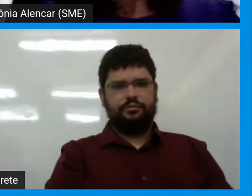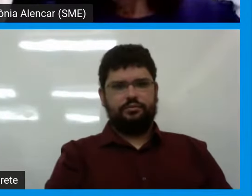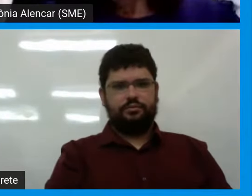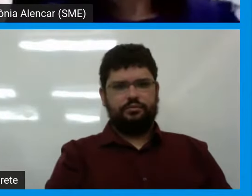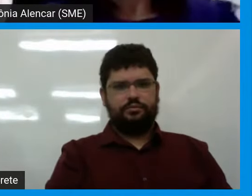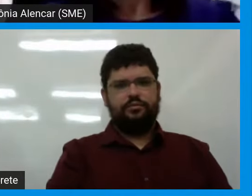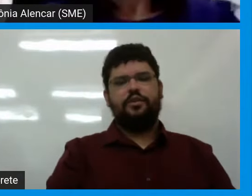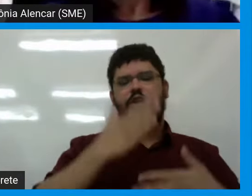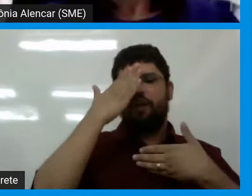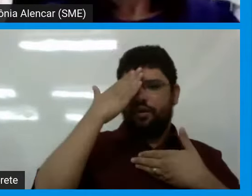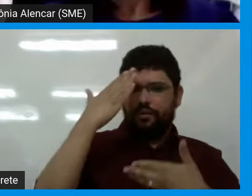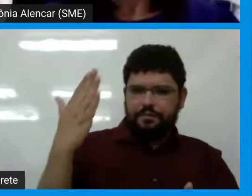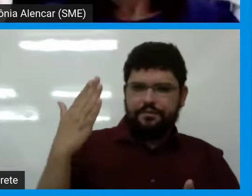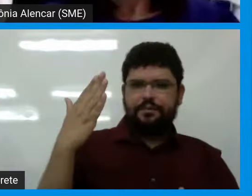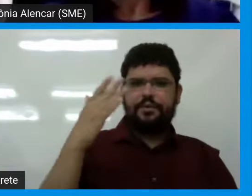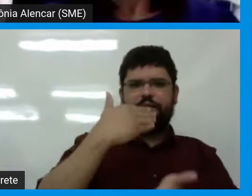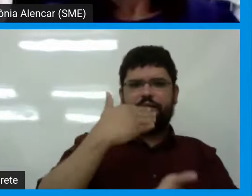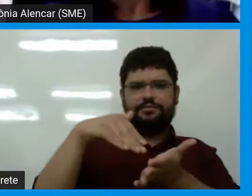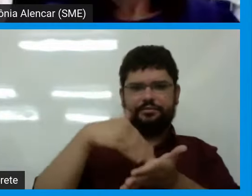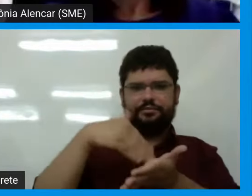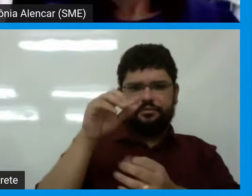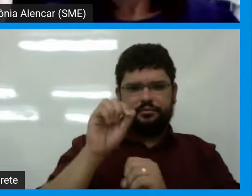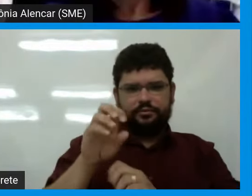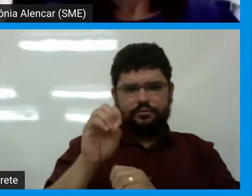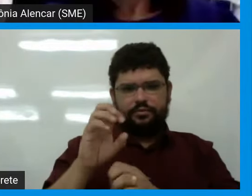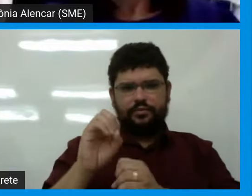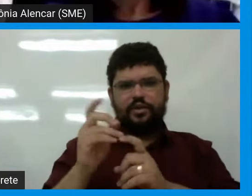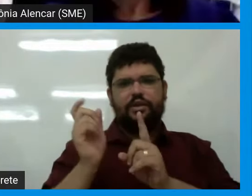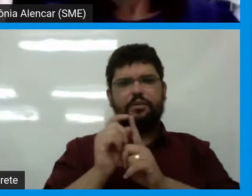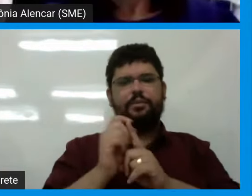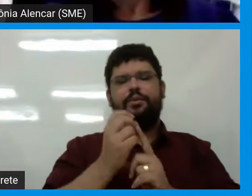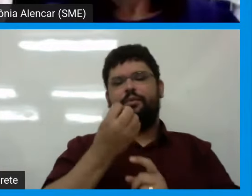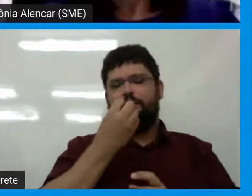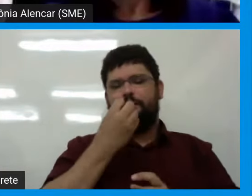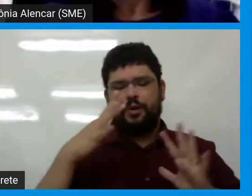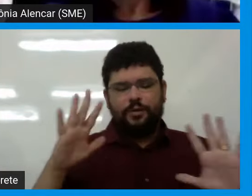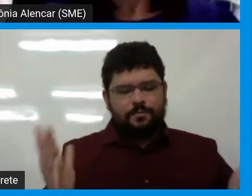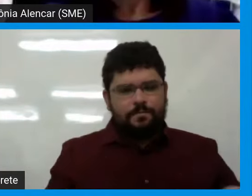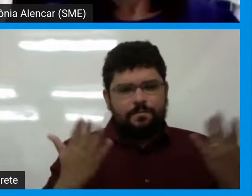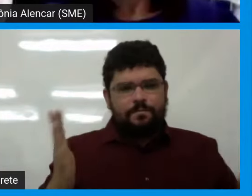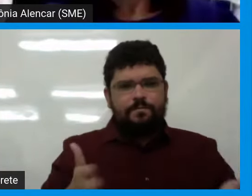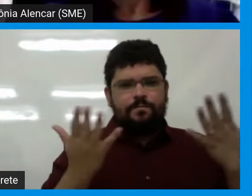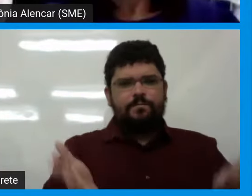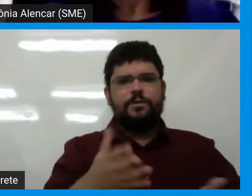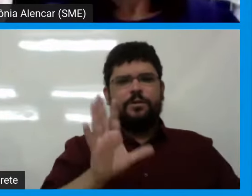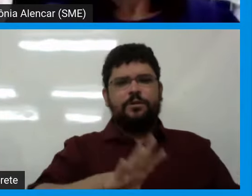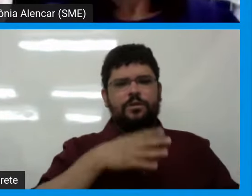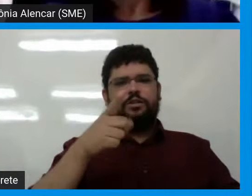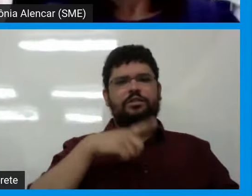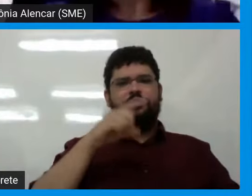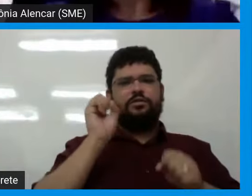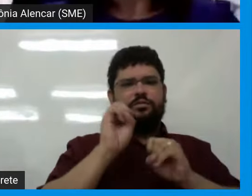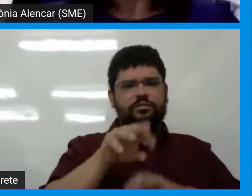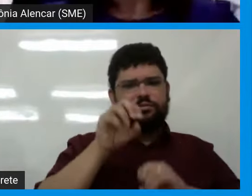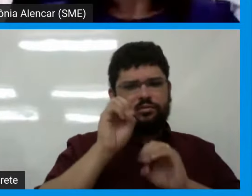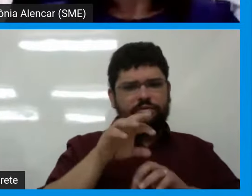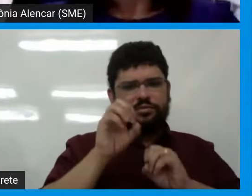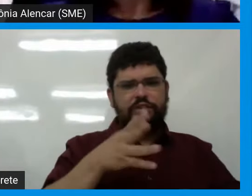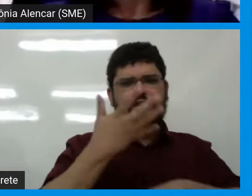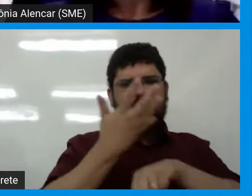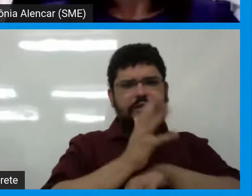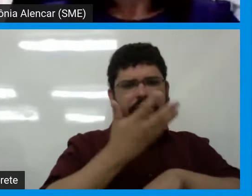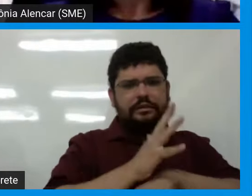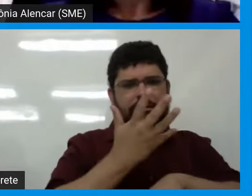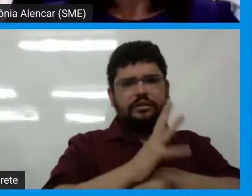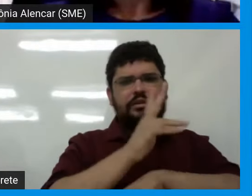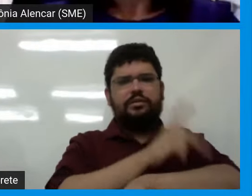Muito obrigada, professora Beônia, pelas palavras motivadoras que nos encorajam, né, no nosso fazer docente, nas práticas